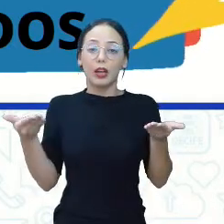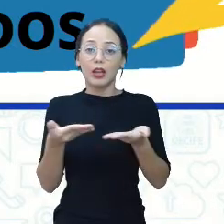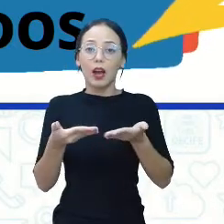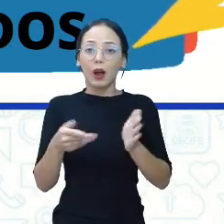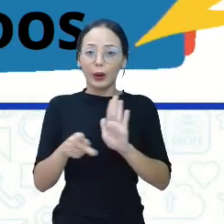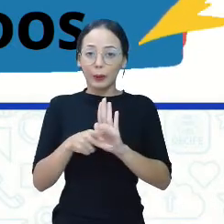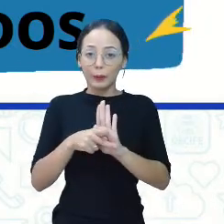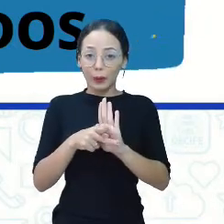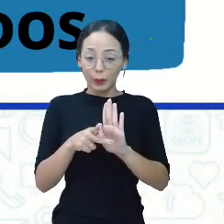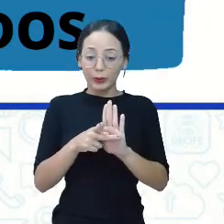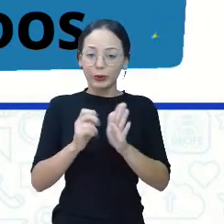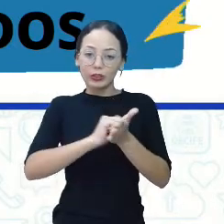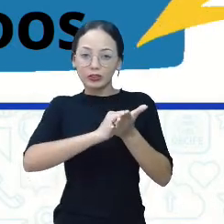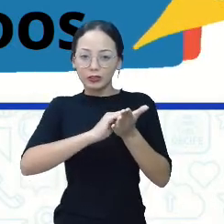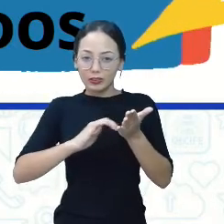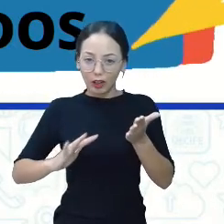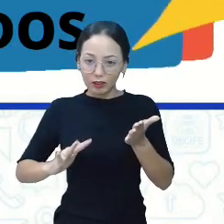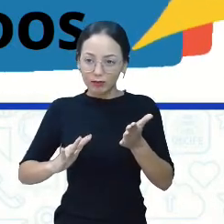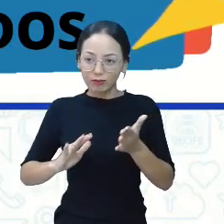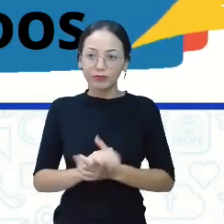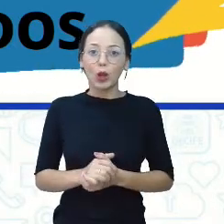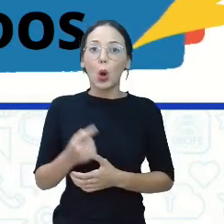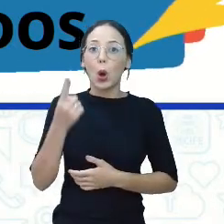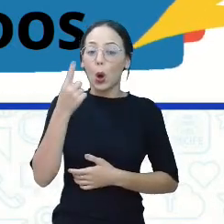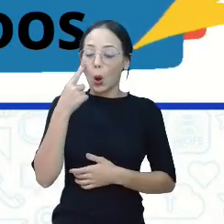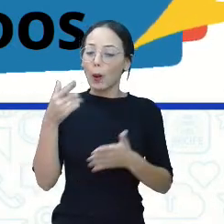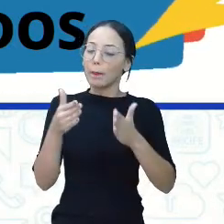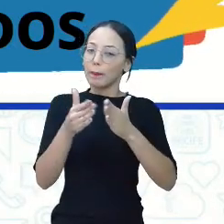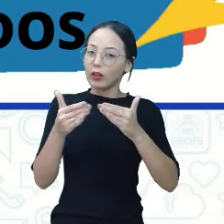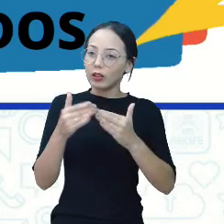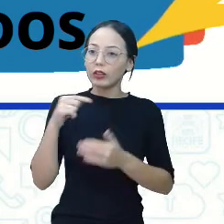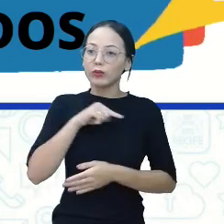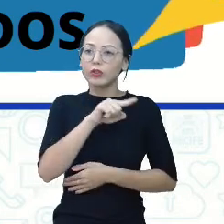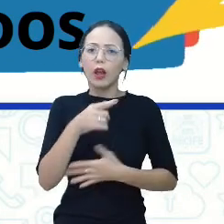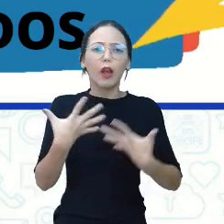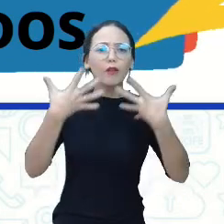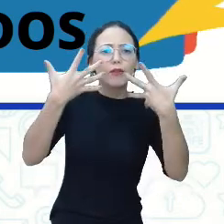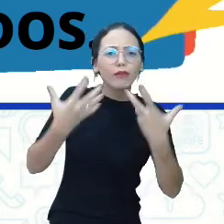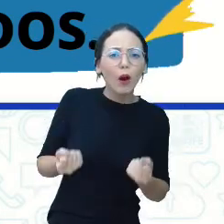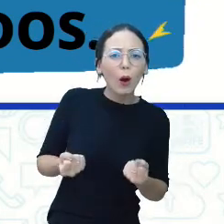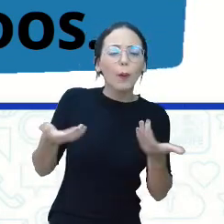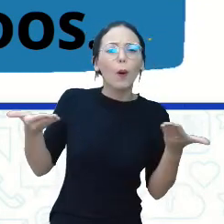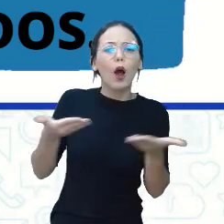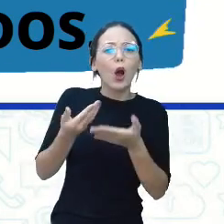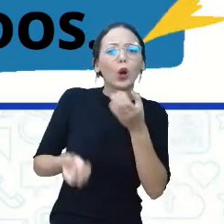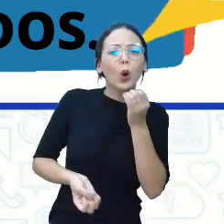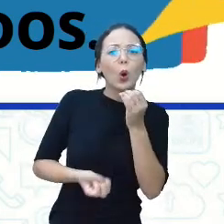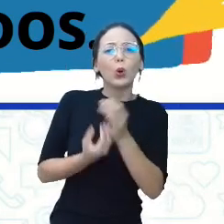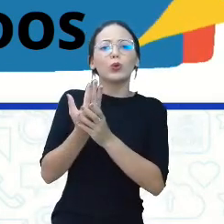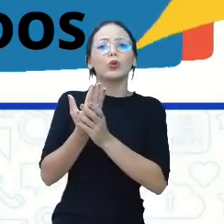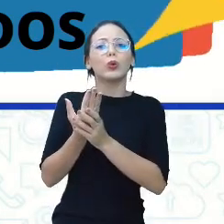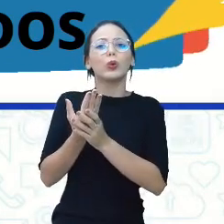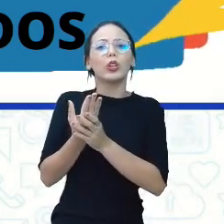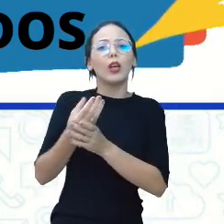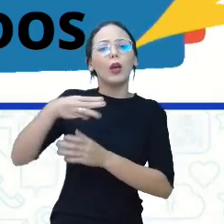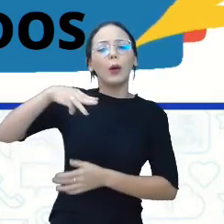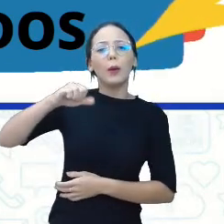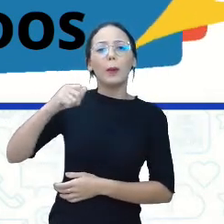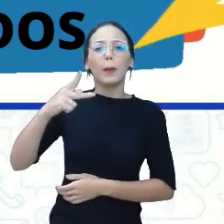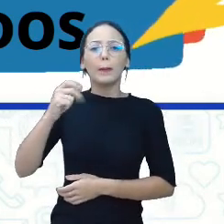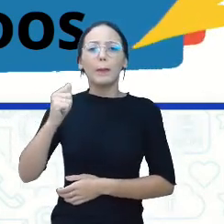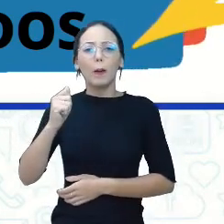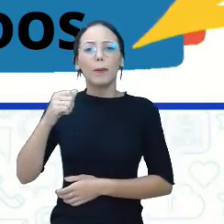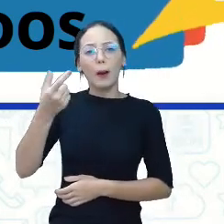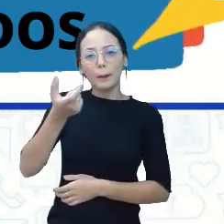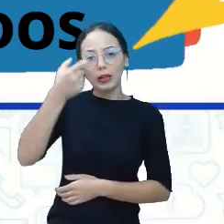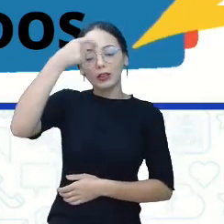vem a atividade. Vejam, olha o que eu estou pedindo a vocês. Vamos lá, pessoal. Construir um mapa mental,